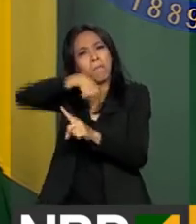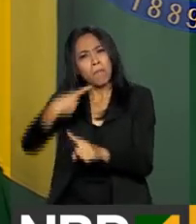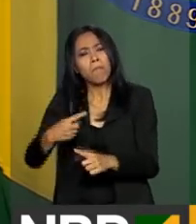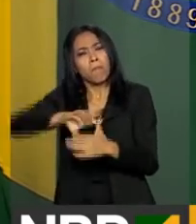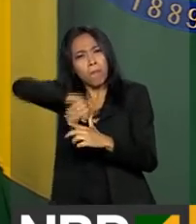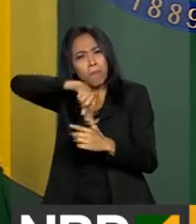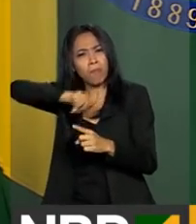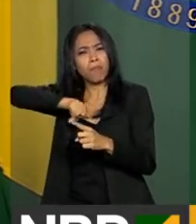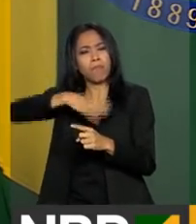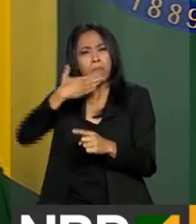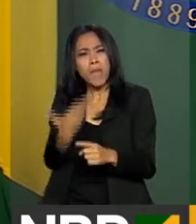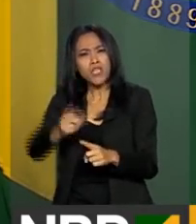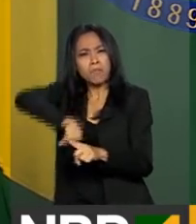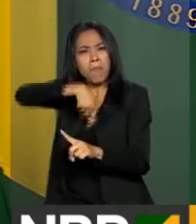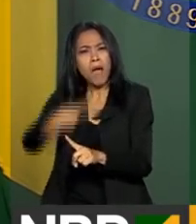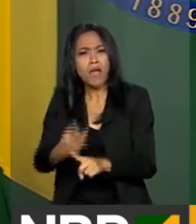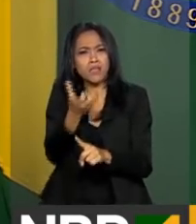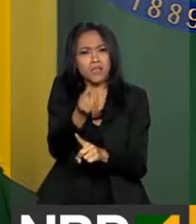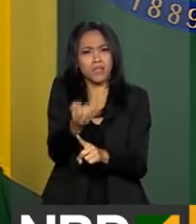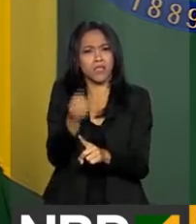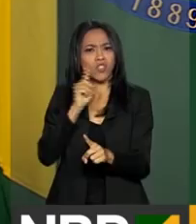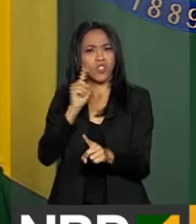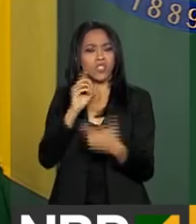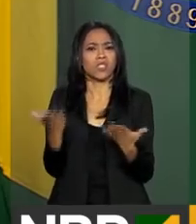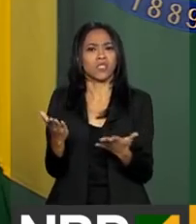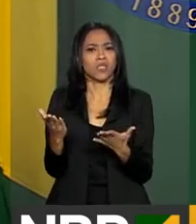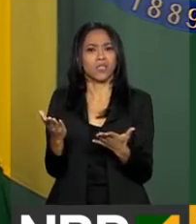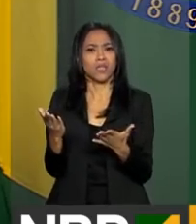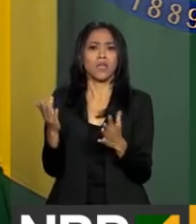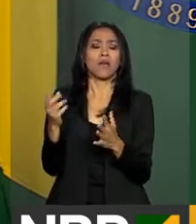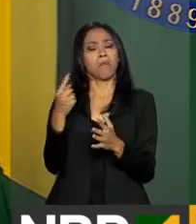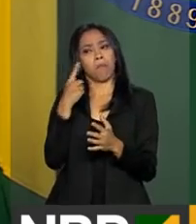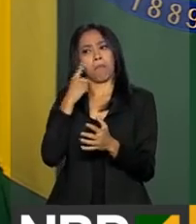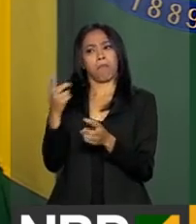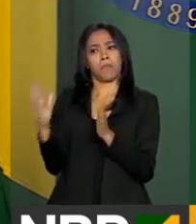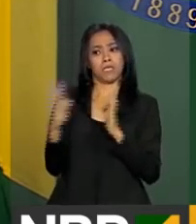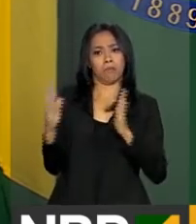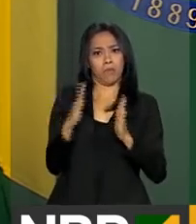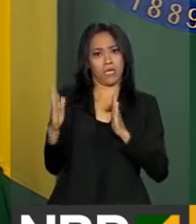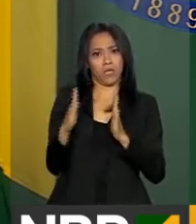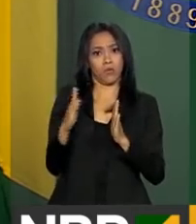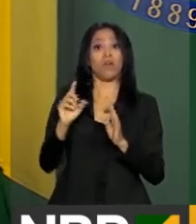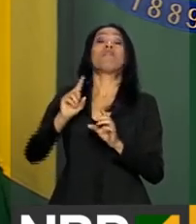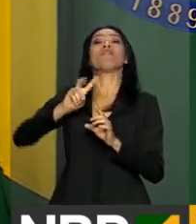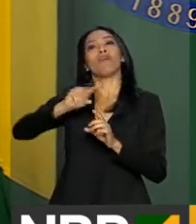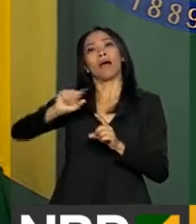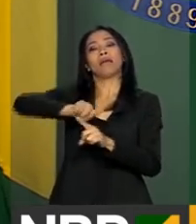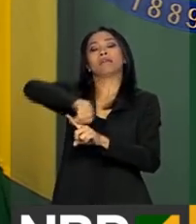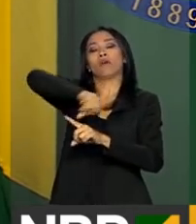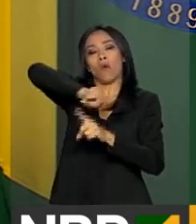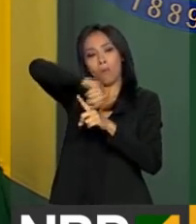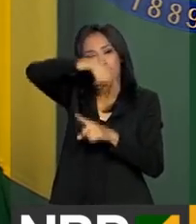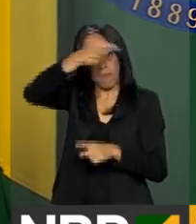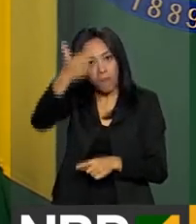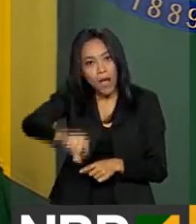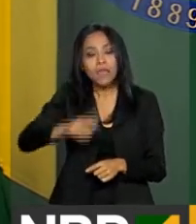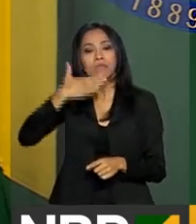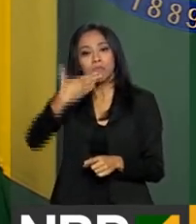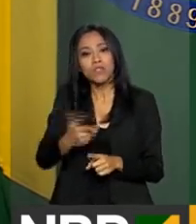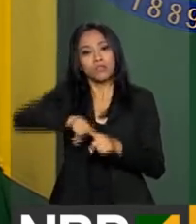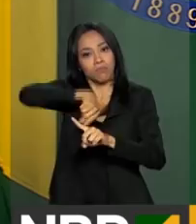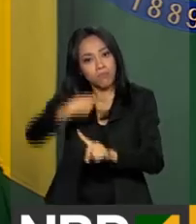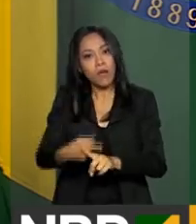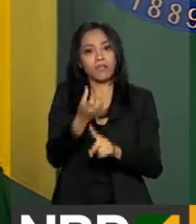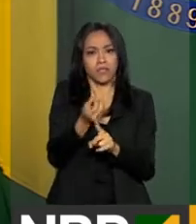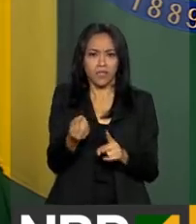dias a significar que daqui a 60 dias pedir fiado novamente 60 dias